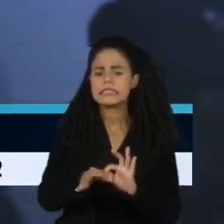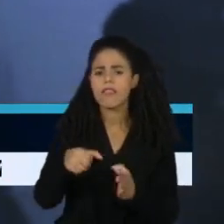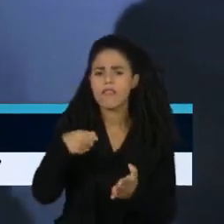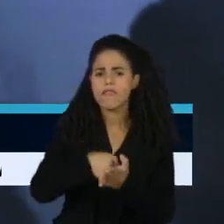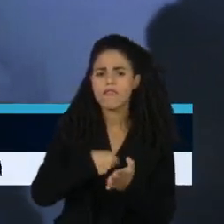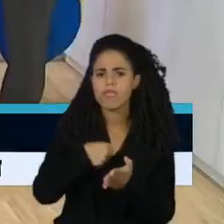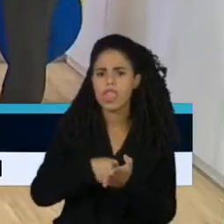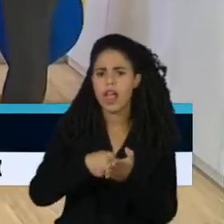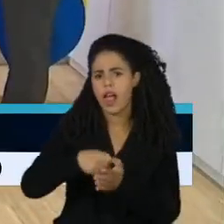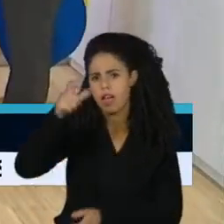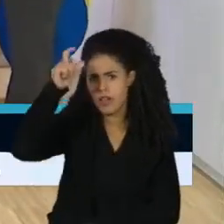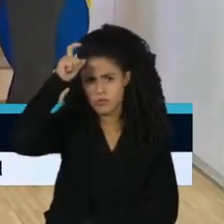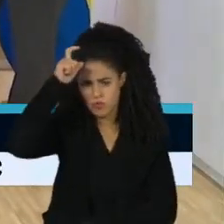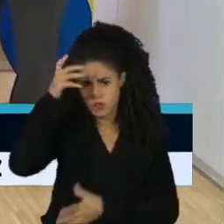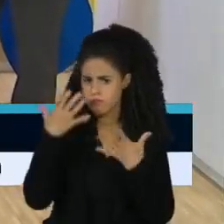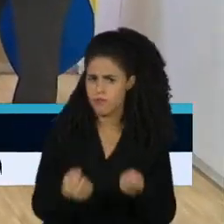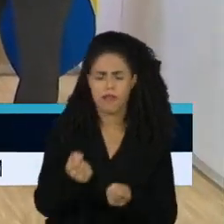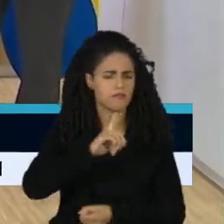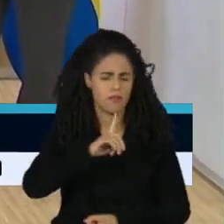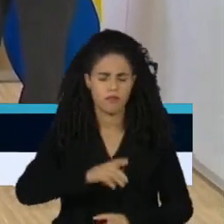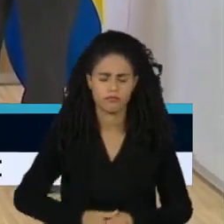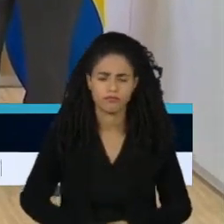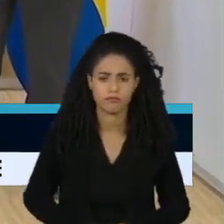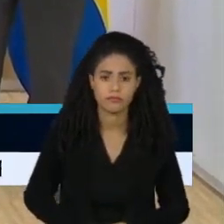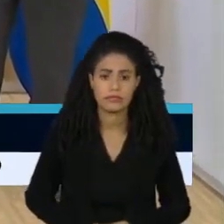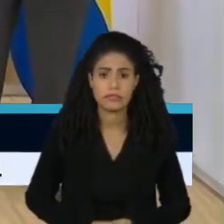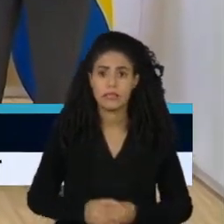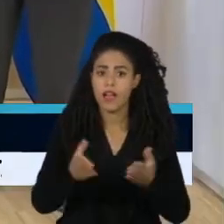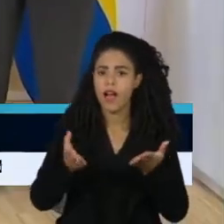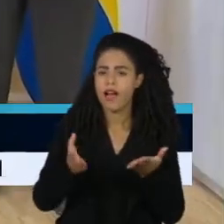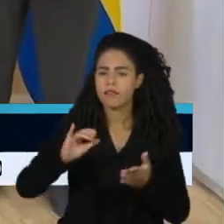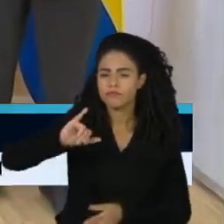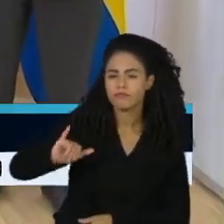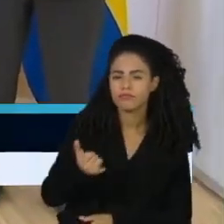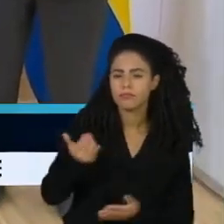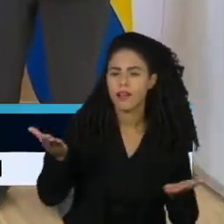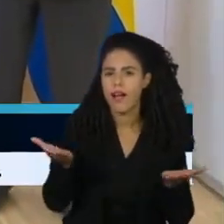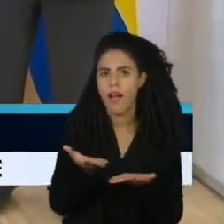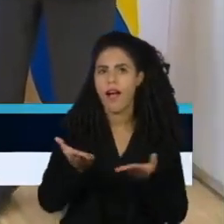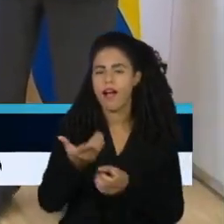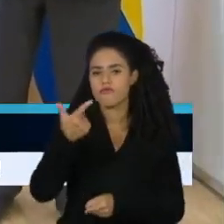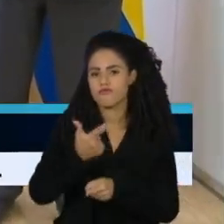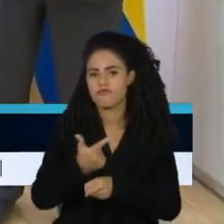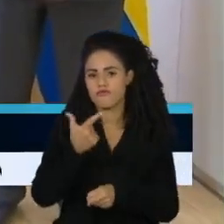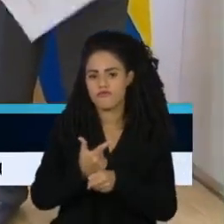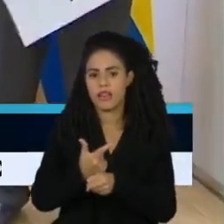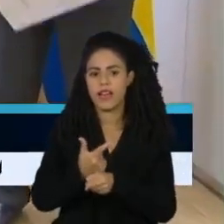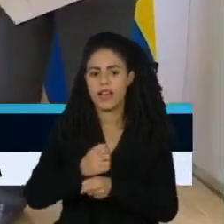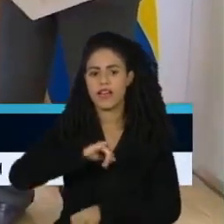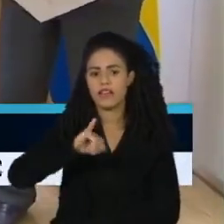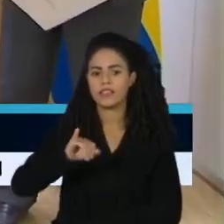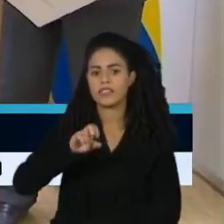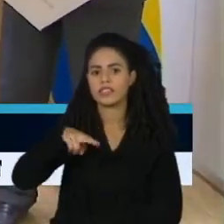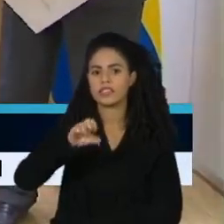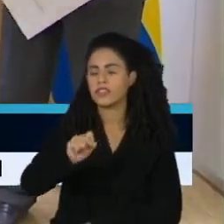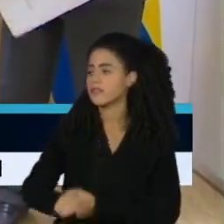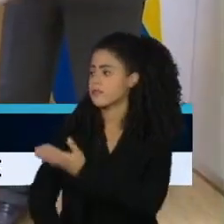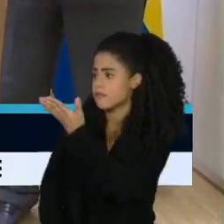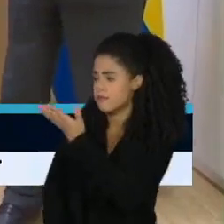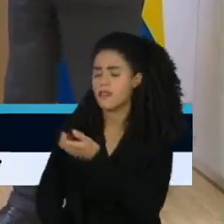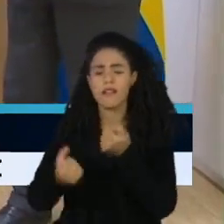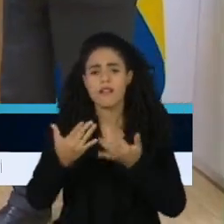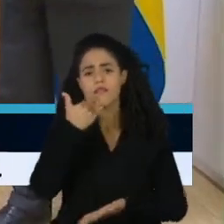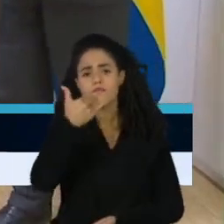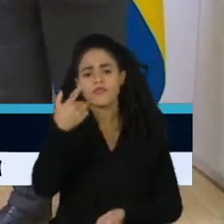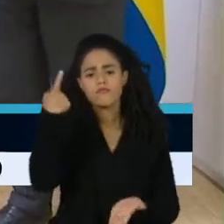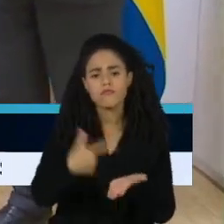resistência da Turquia Este é um momento histórico que devemos aproveitar declarou o chefe da otan já existe outro Berk os pedidos